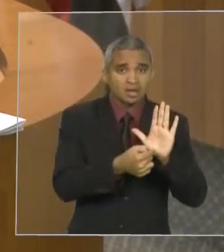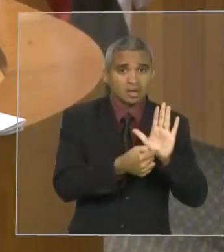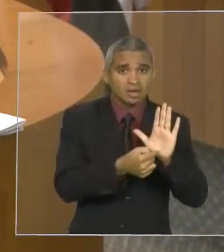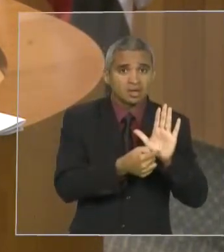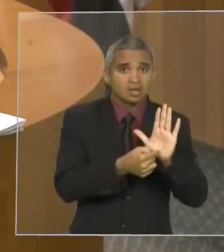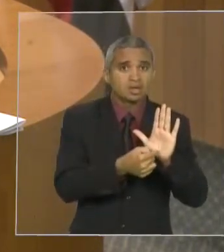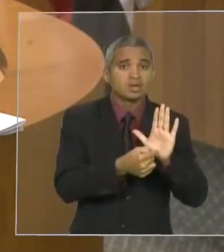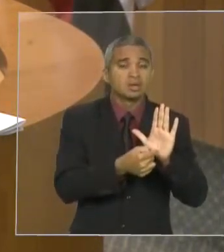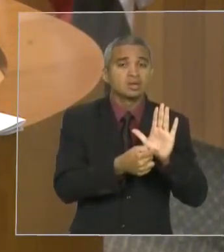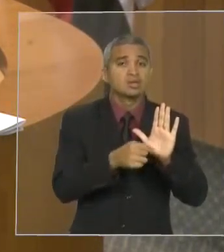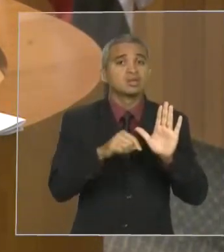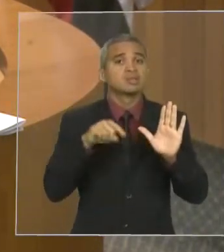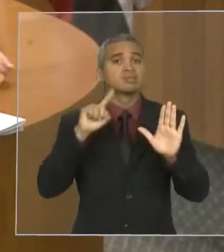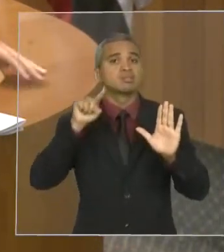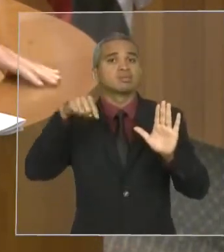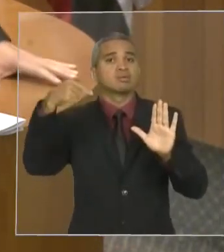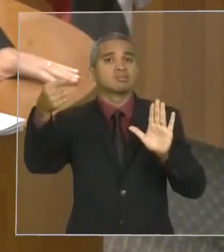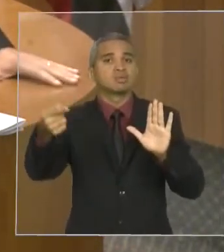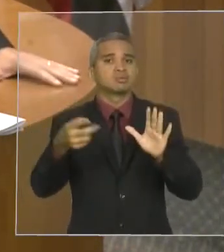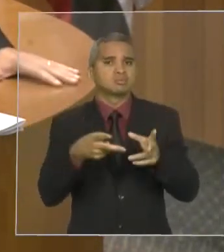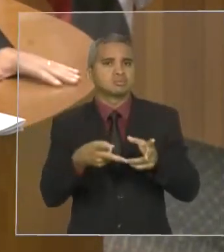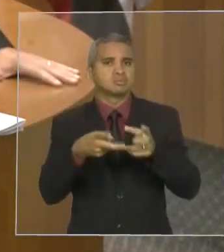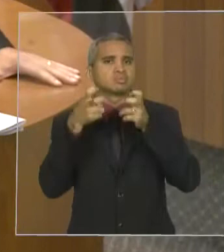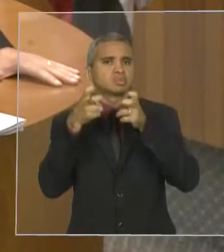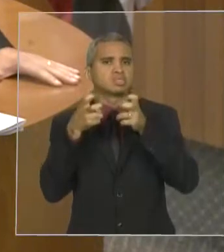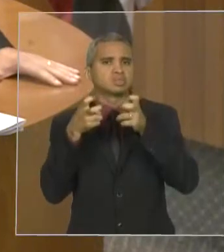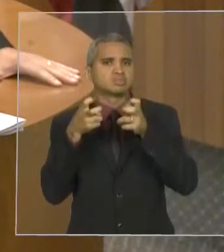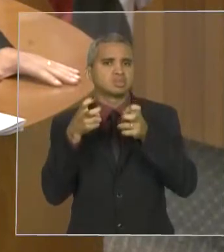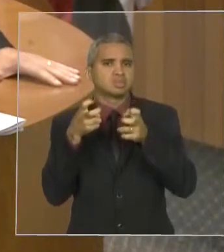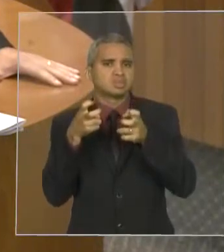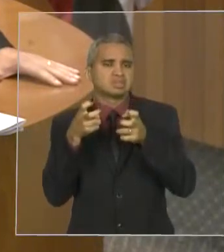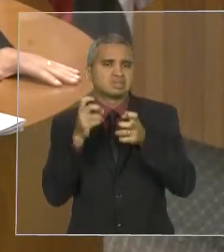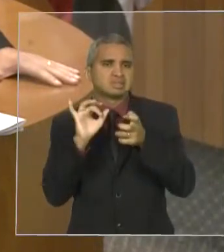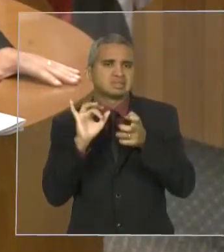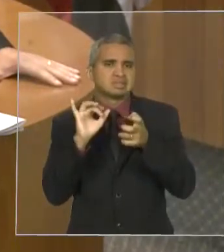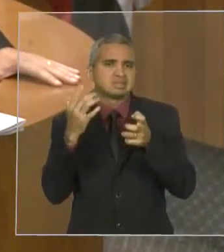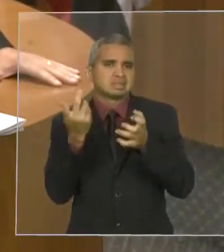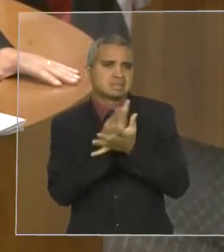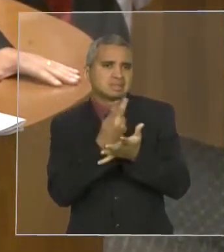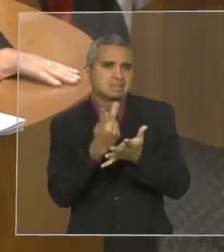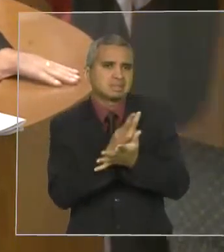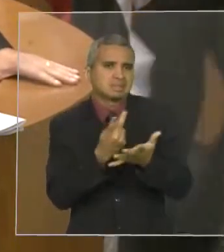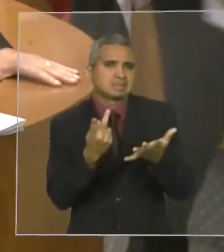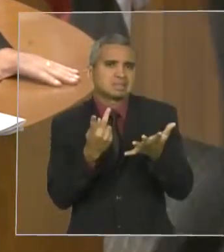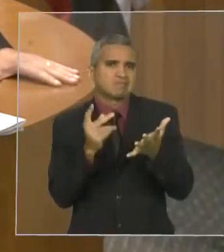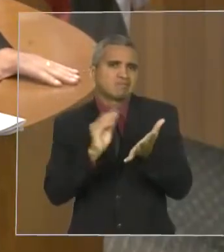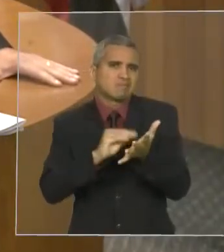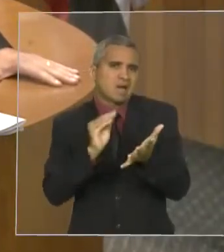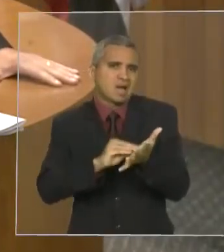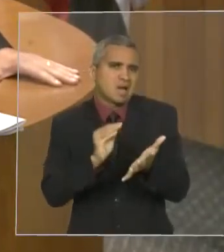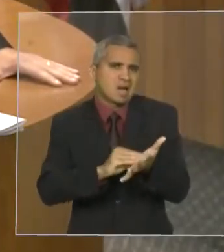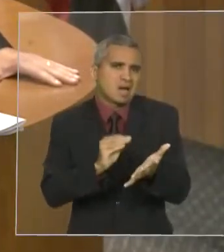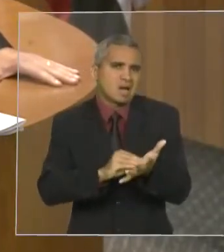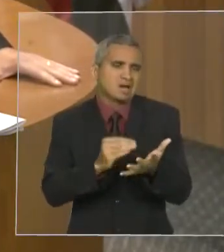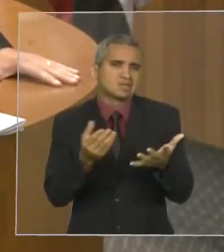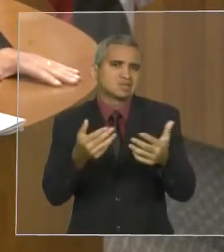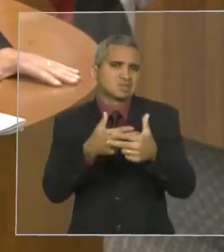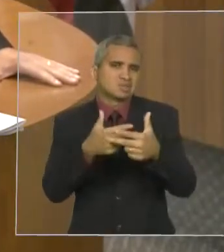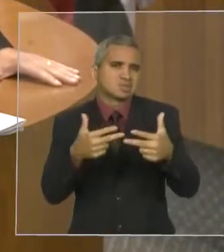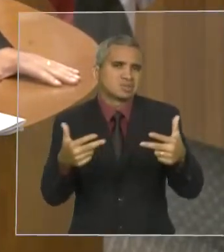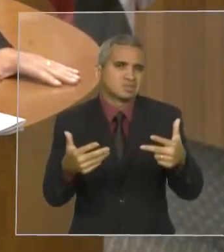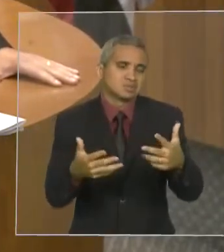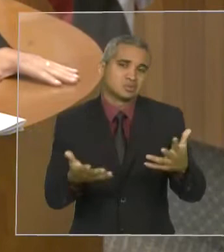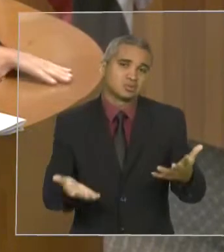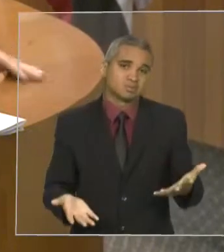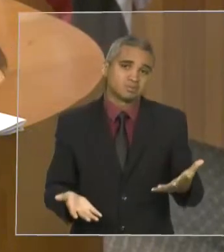Educação Ambiental e depois se perceber que alguma coisa poderia ter sido melhorada, alguma situação poderia ter sido